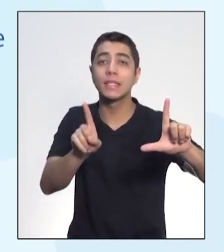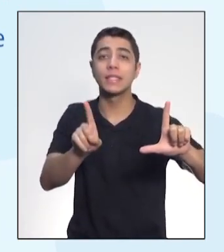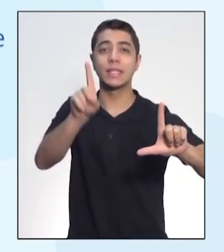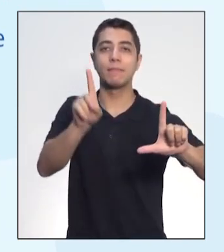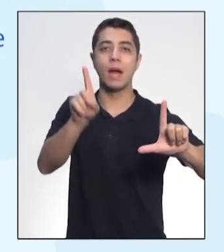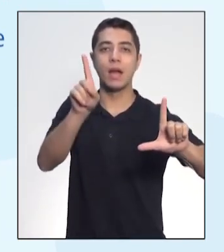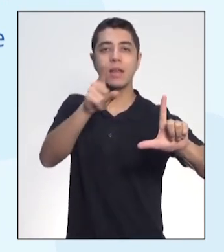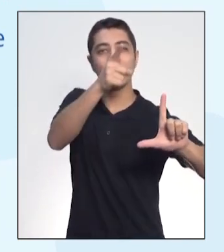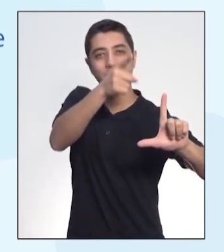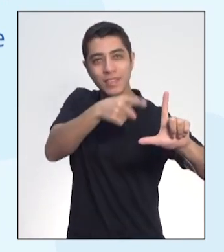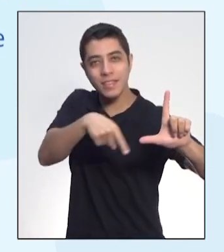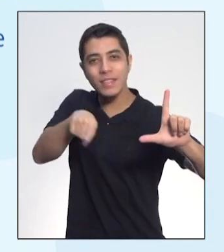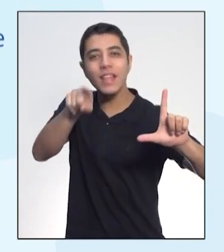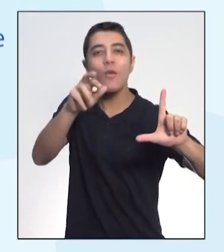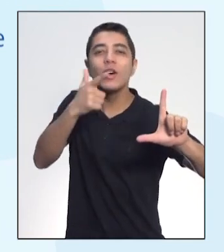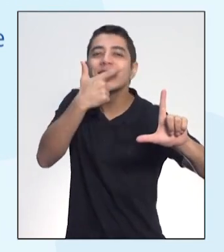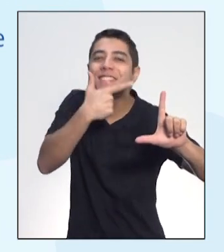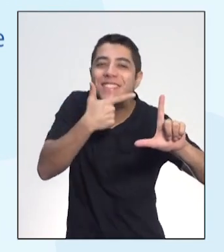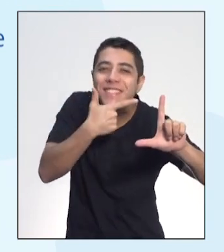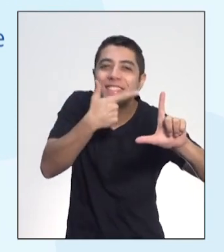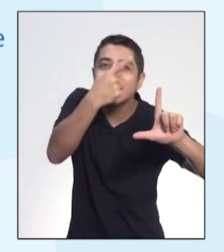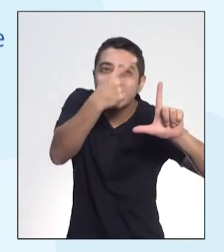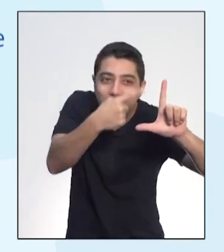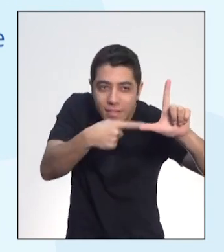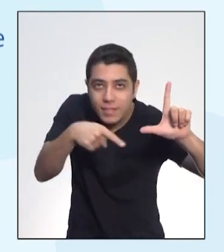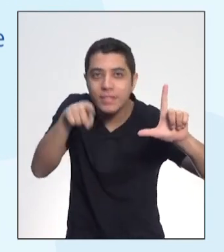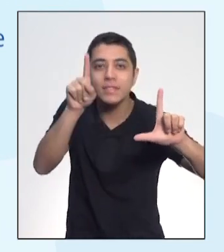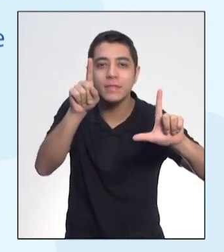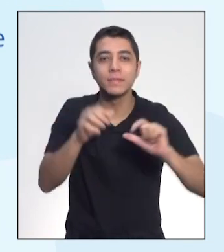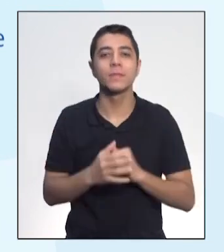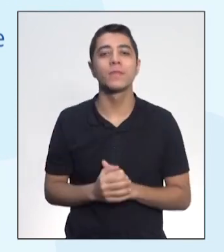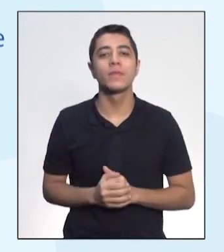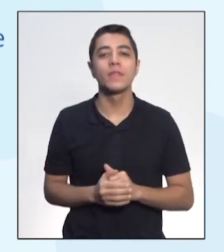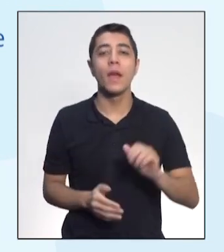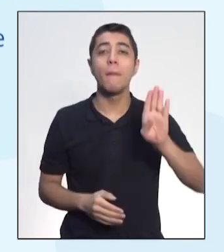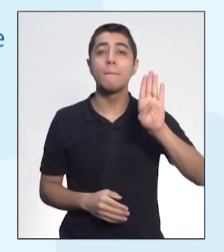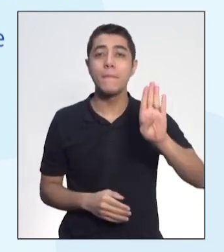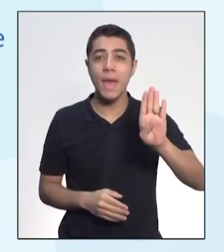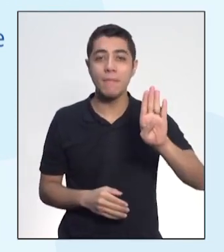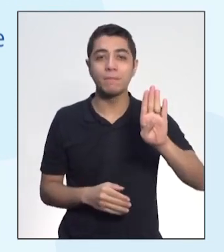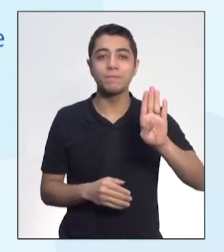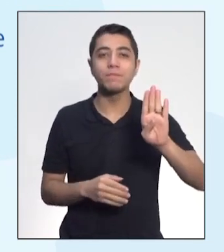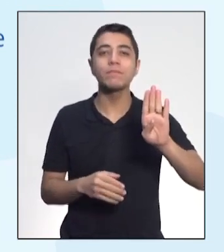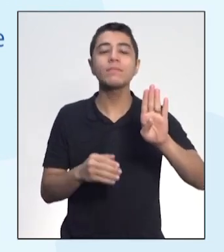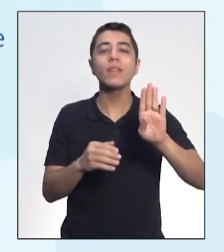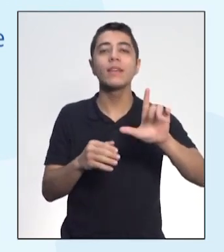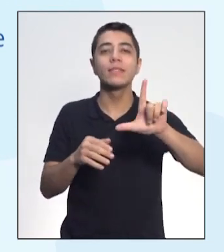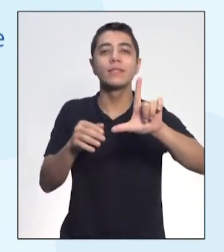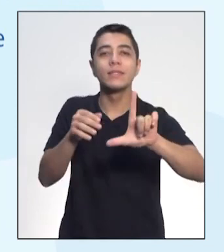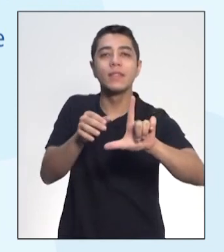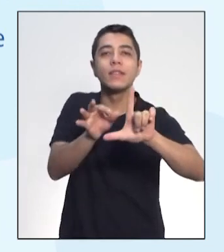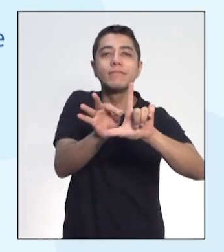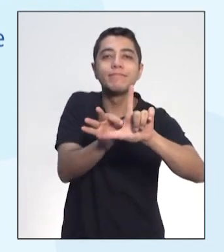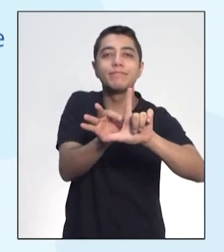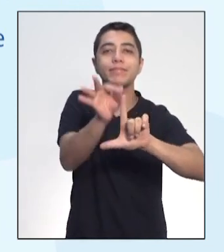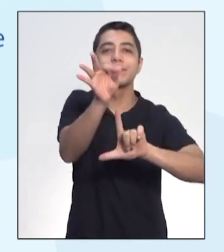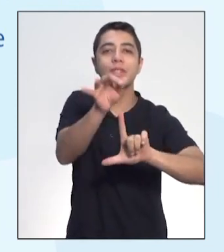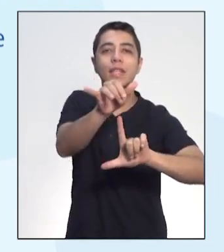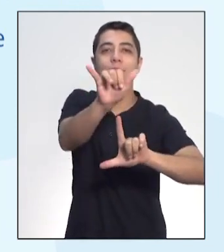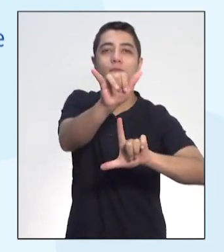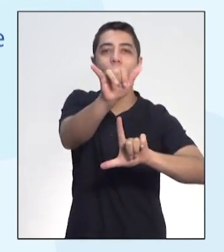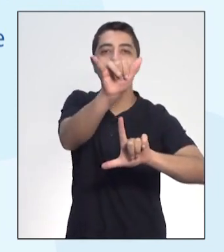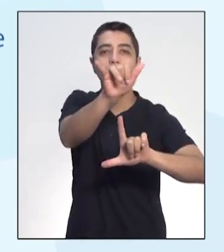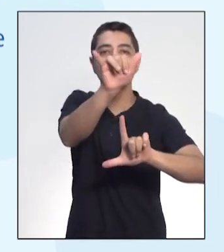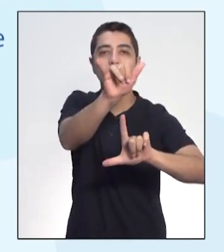uma setinha apontando para o -5. Então, cruzou o Y no -5. Se eu quiser colocar como um par ordenado,